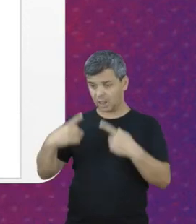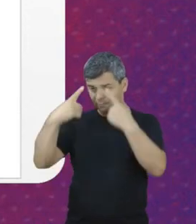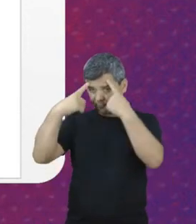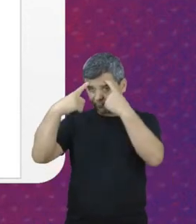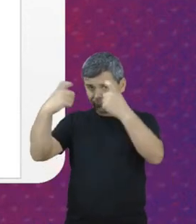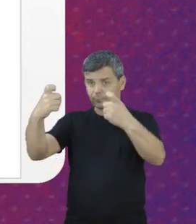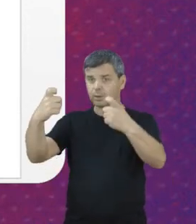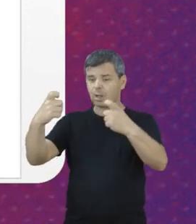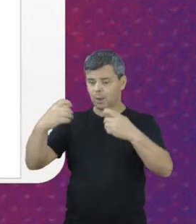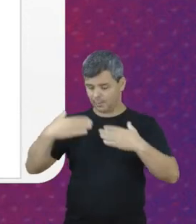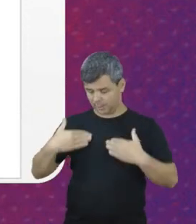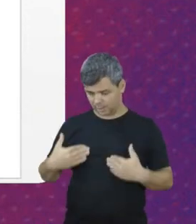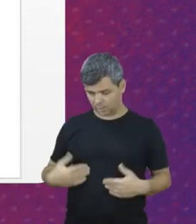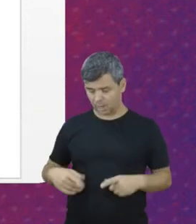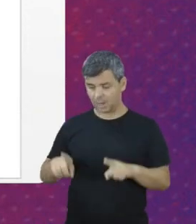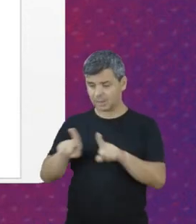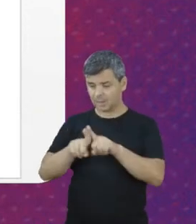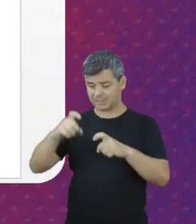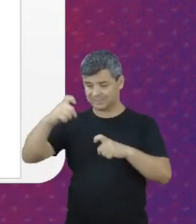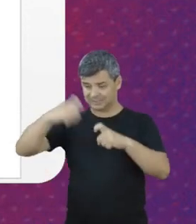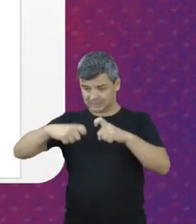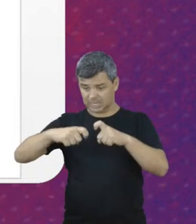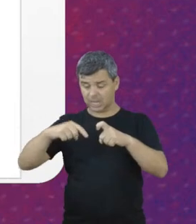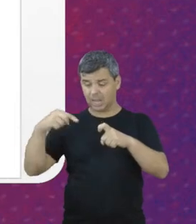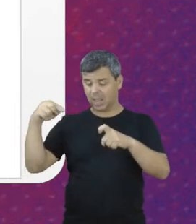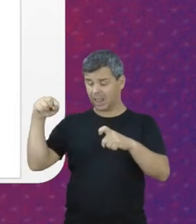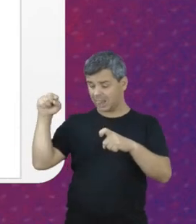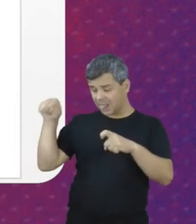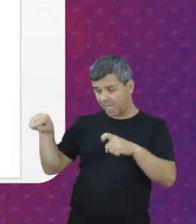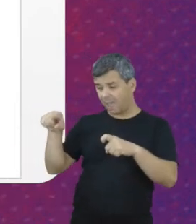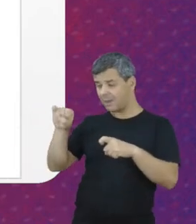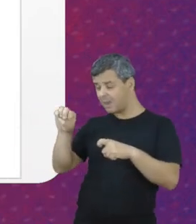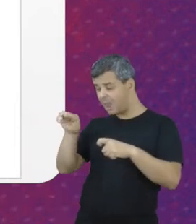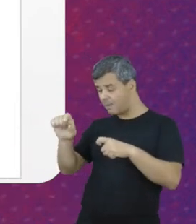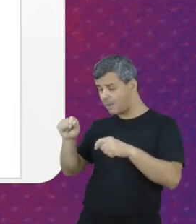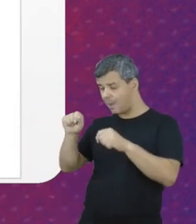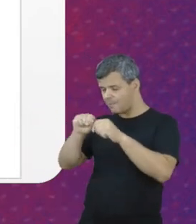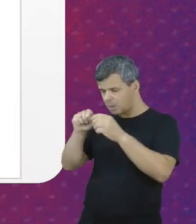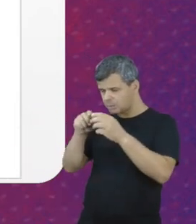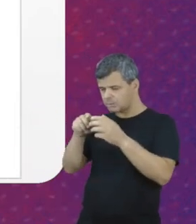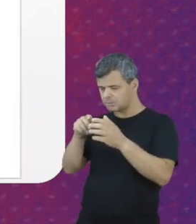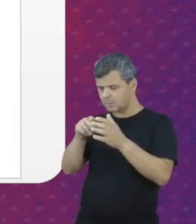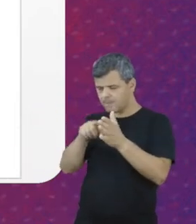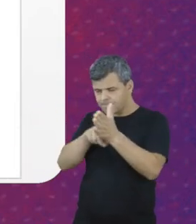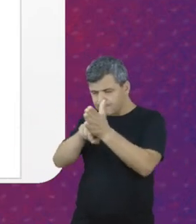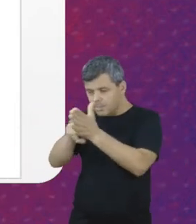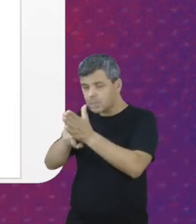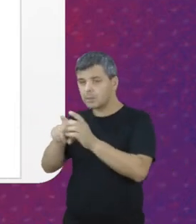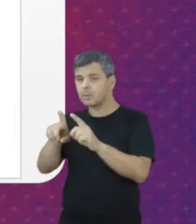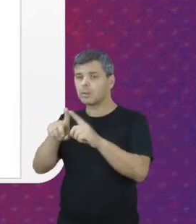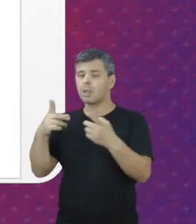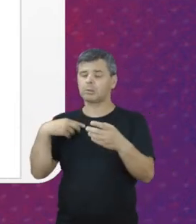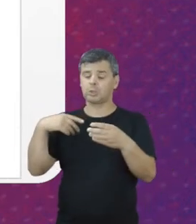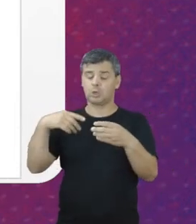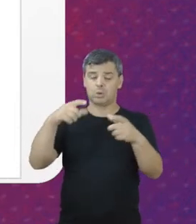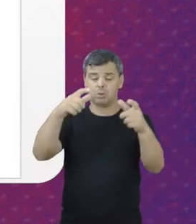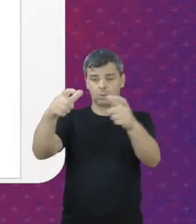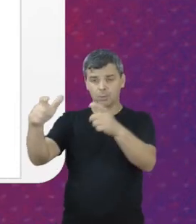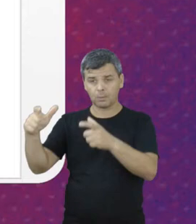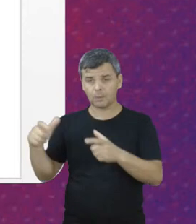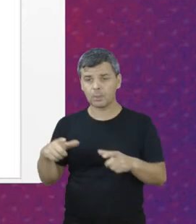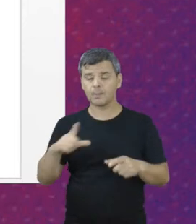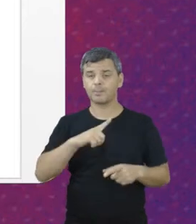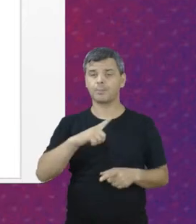violência física e sexual. É lá que se faz esse exame, né? Pelo menos aqui, em outros espaços,